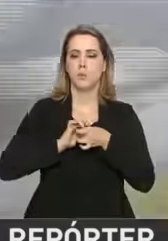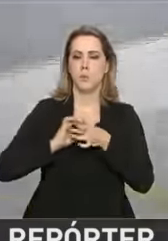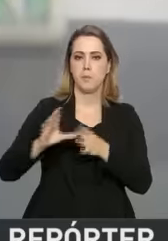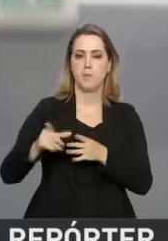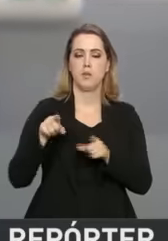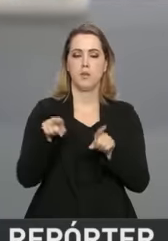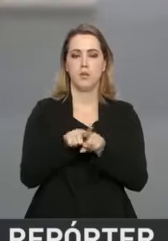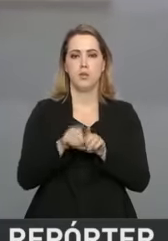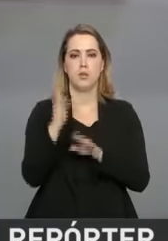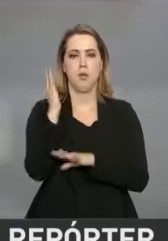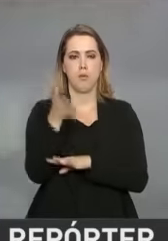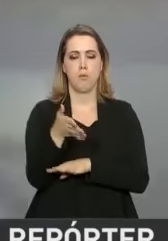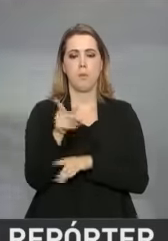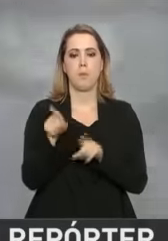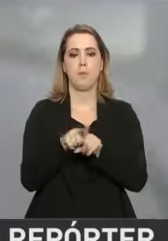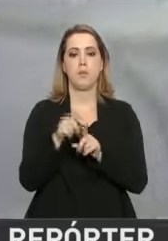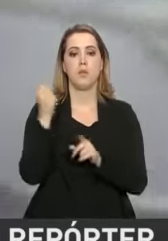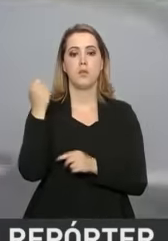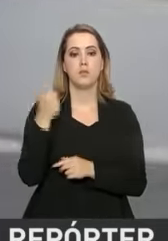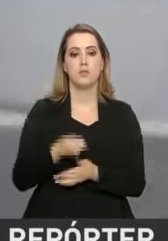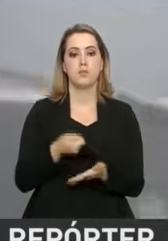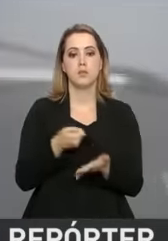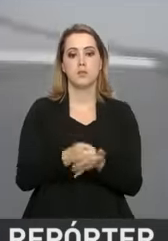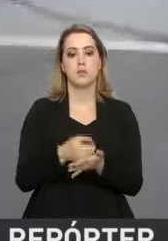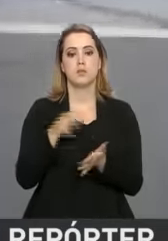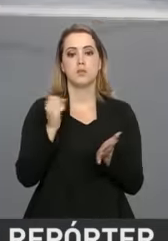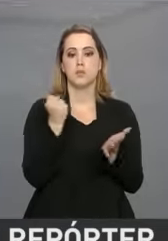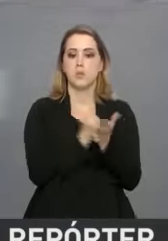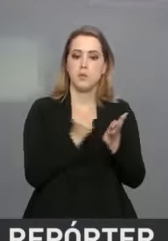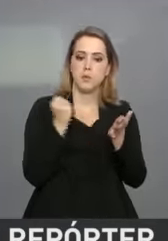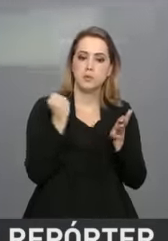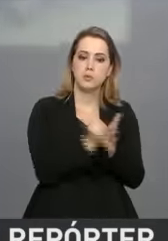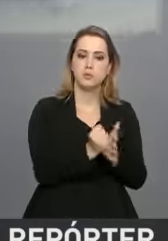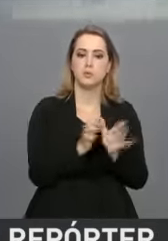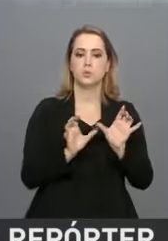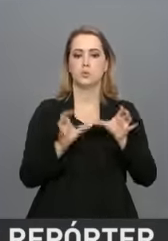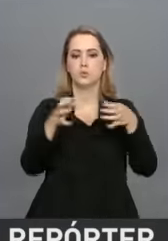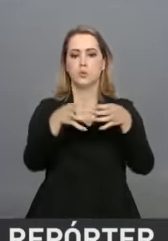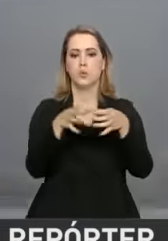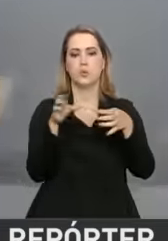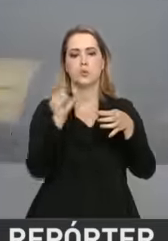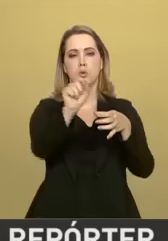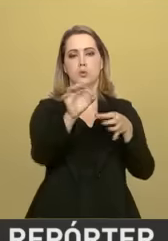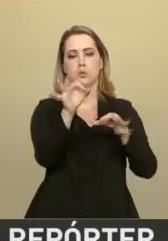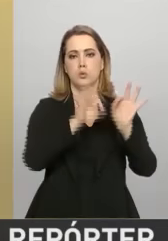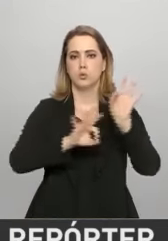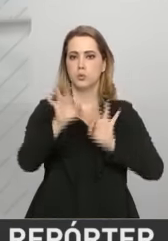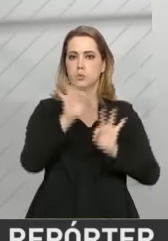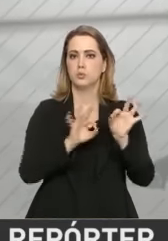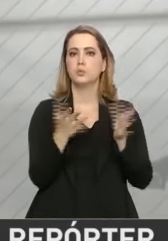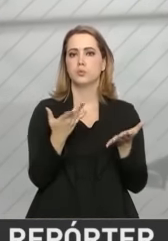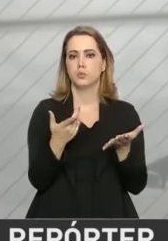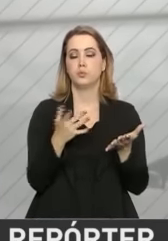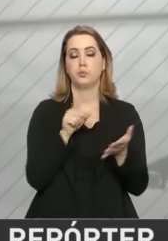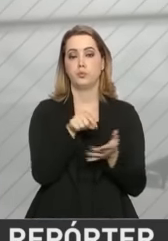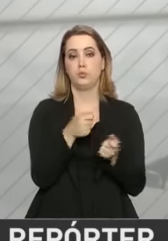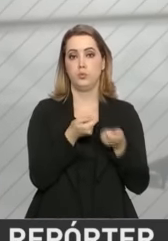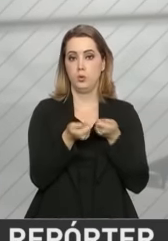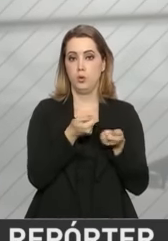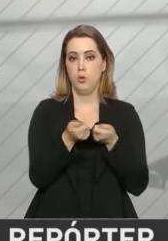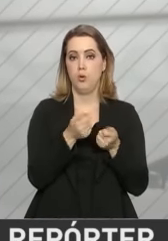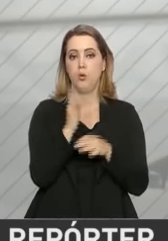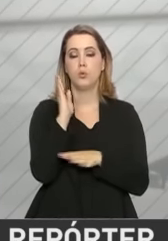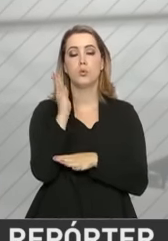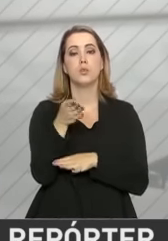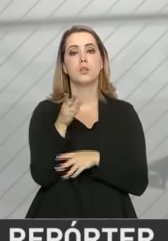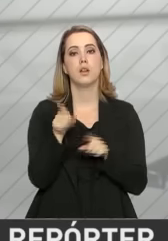público, devidamente registrado nos órgãos competentes que regulam a atividade de taxista. O fundo possibilita o financiamento